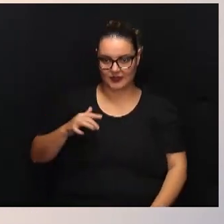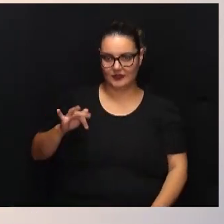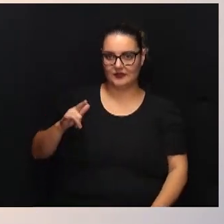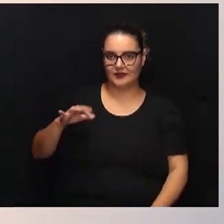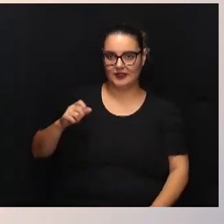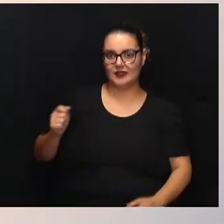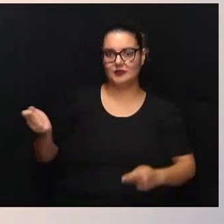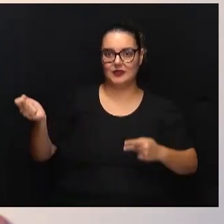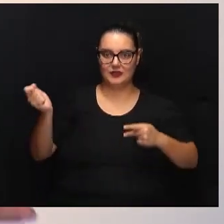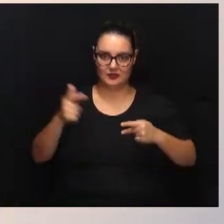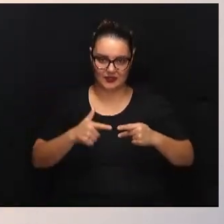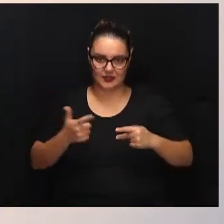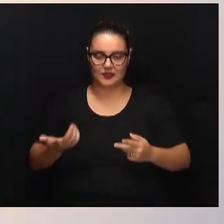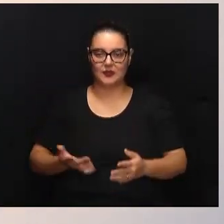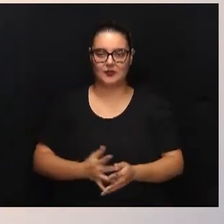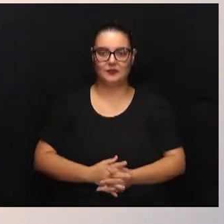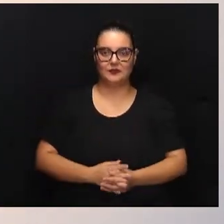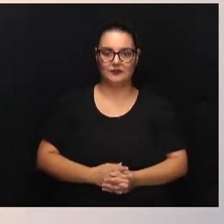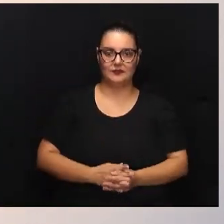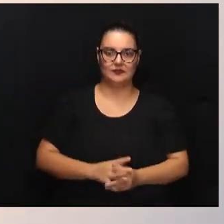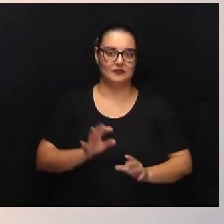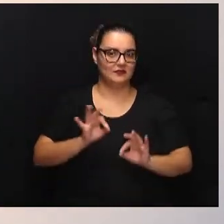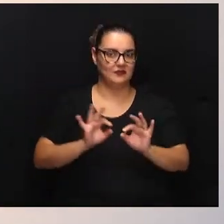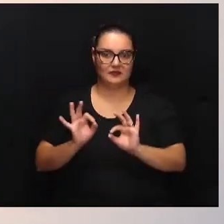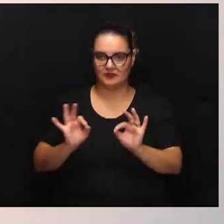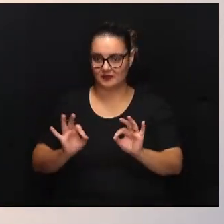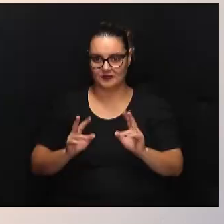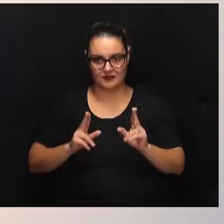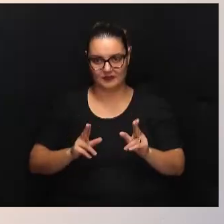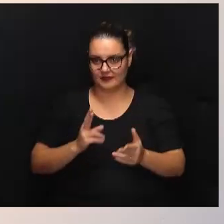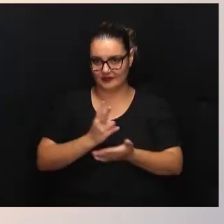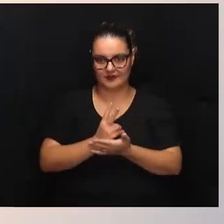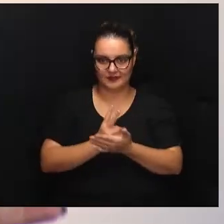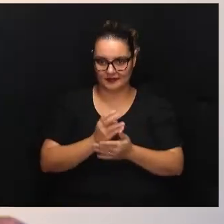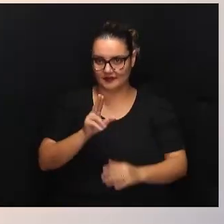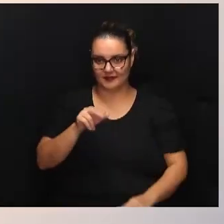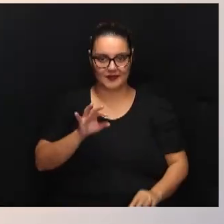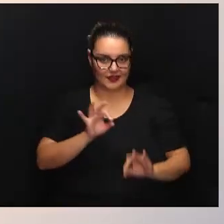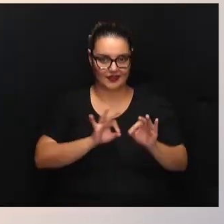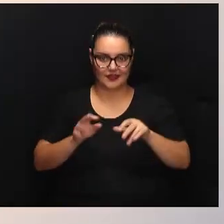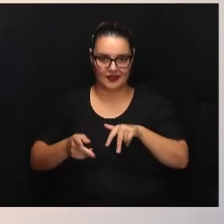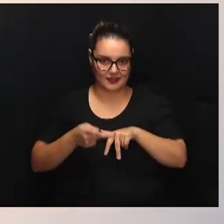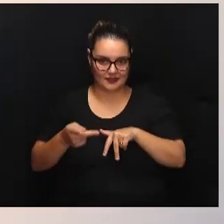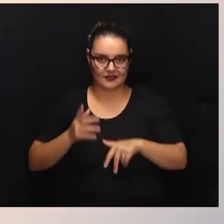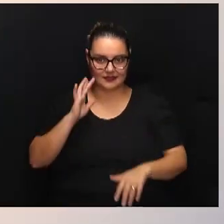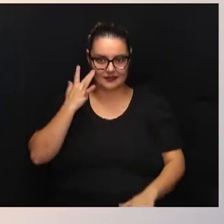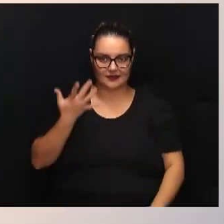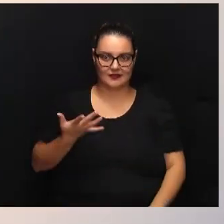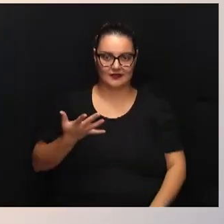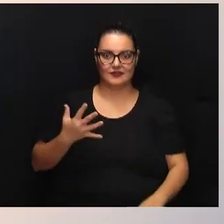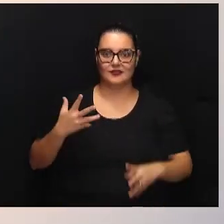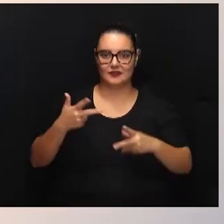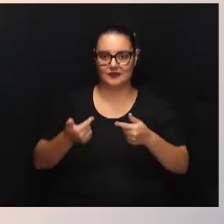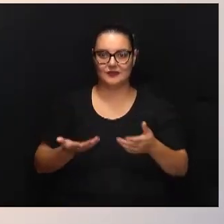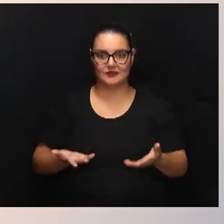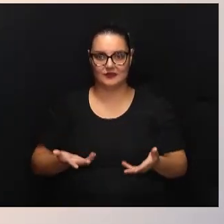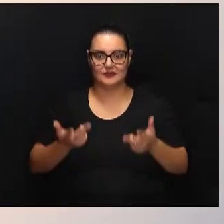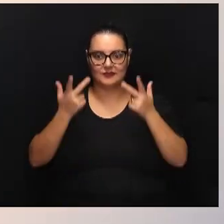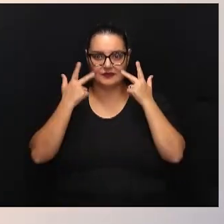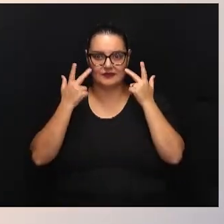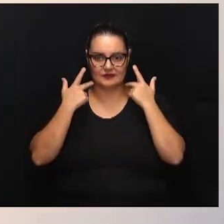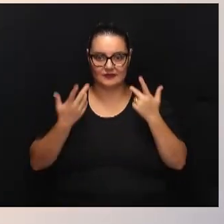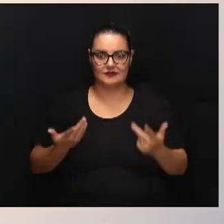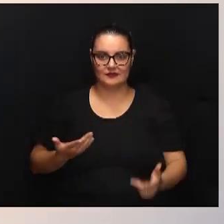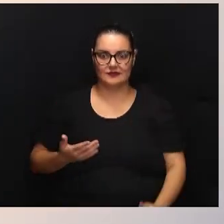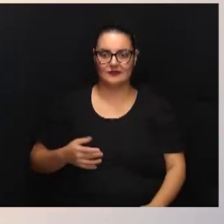preparei nada, como sempre. Nunca preparo para falar, porque eu acho que tudo que vem do natural, acho que vem com mais verdade, né? Eu